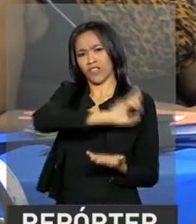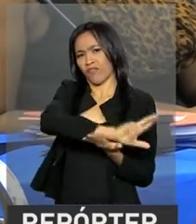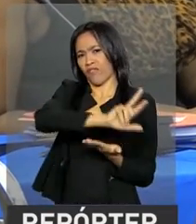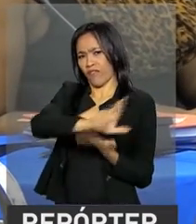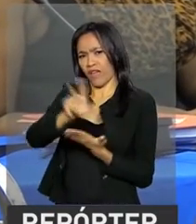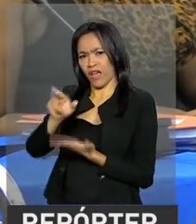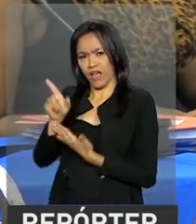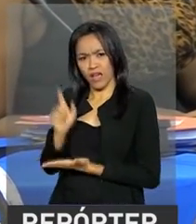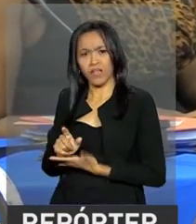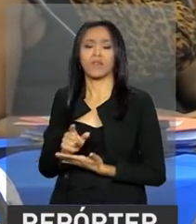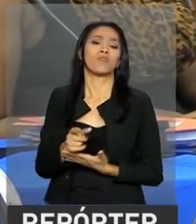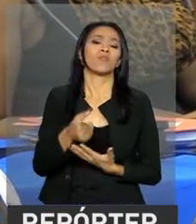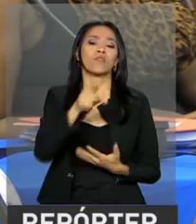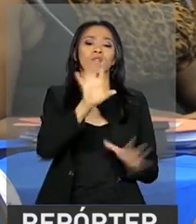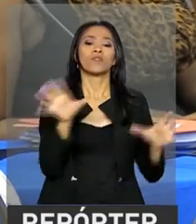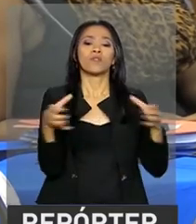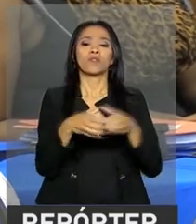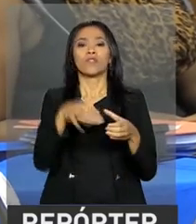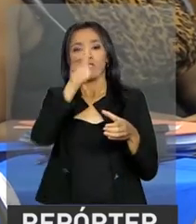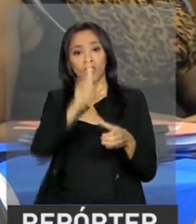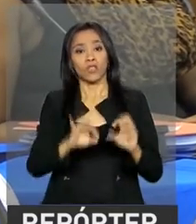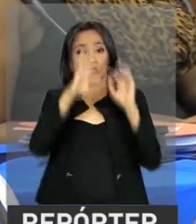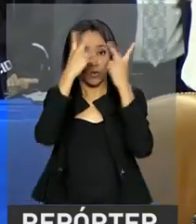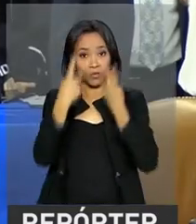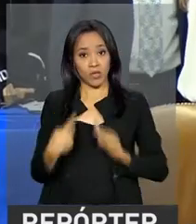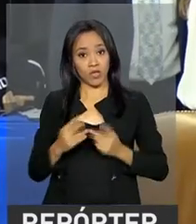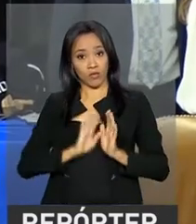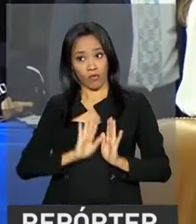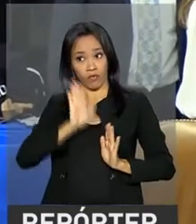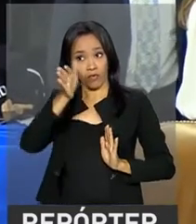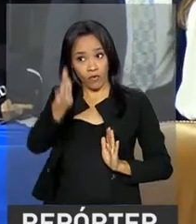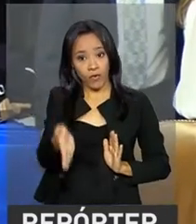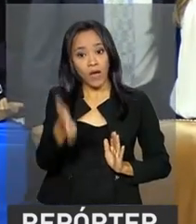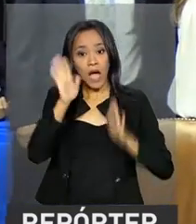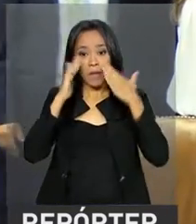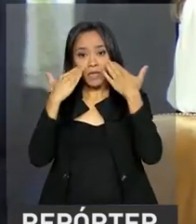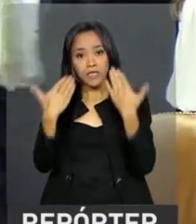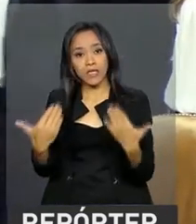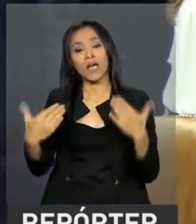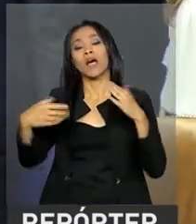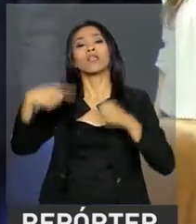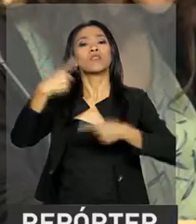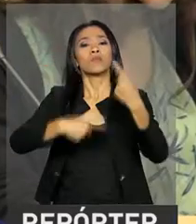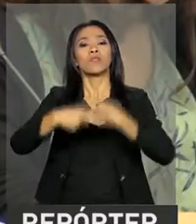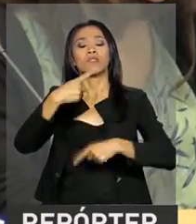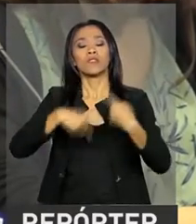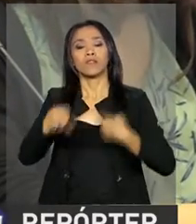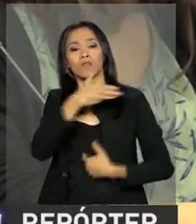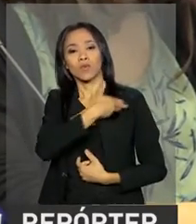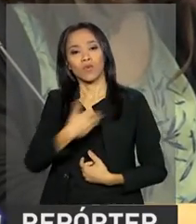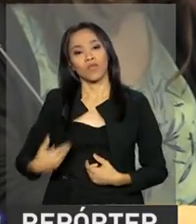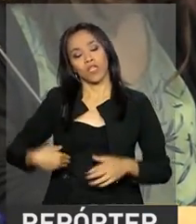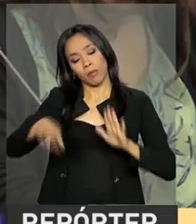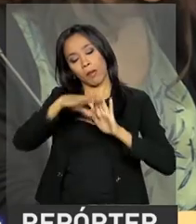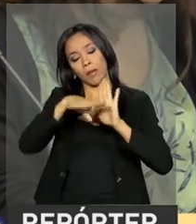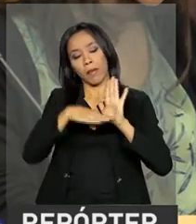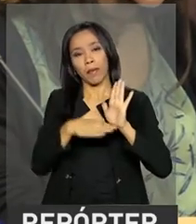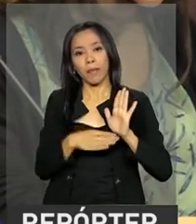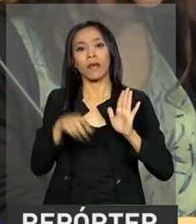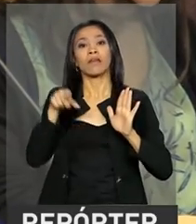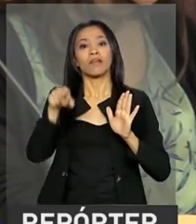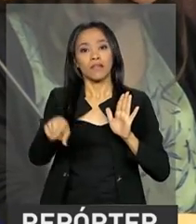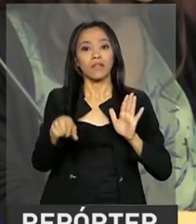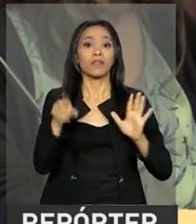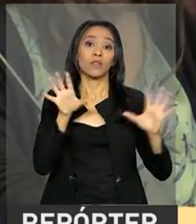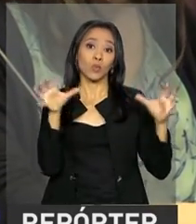direitos humanos do governo brasileiro vieram até a comissão para apresentar as políticas do governo para responder às demandas feitas